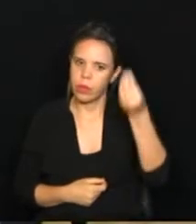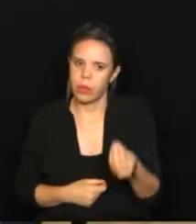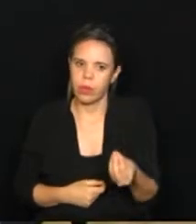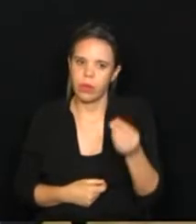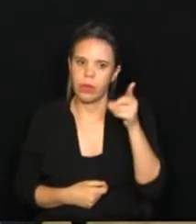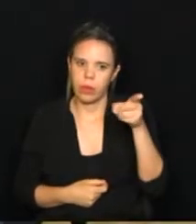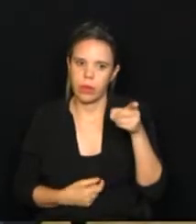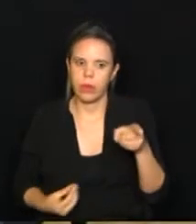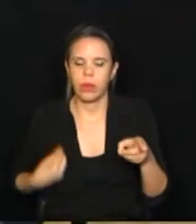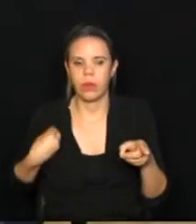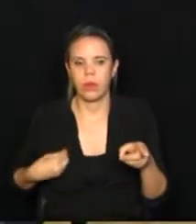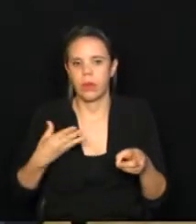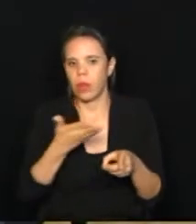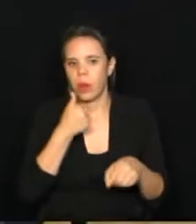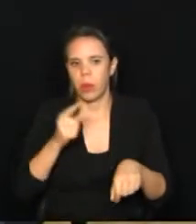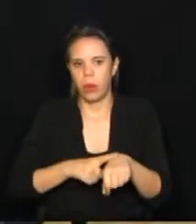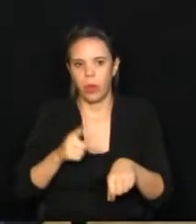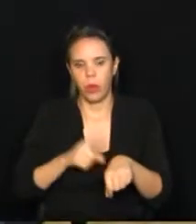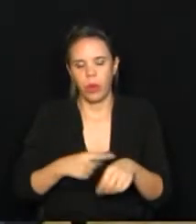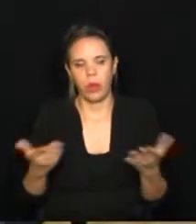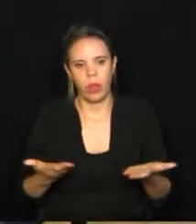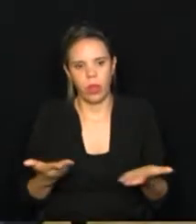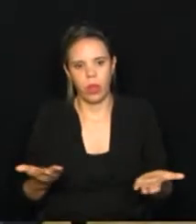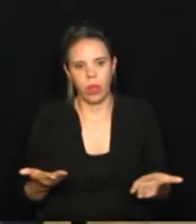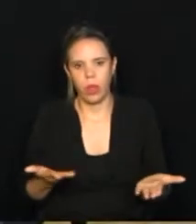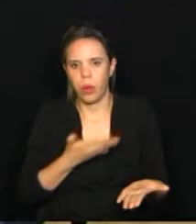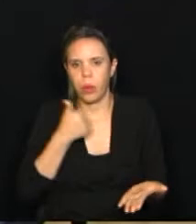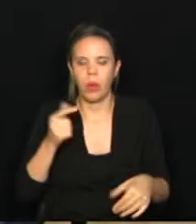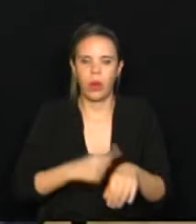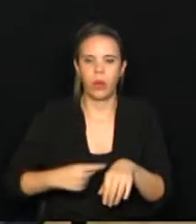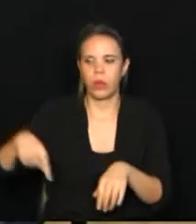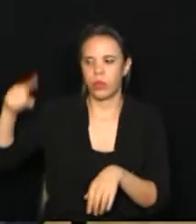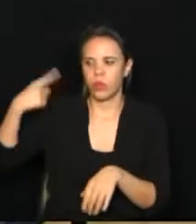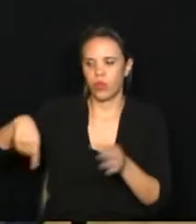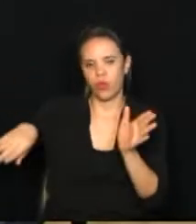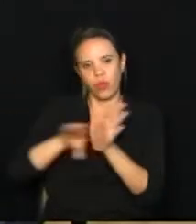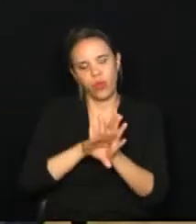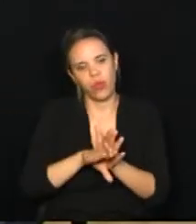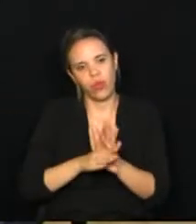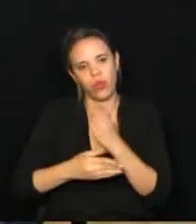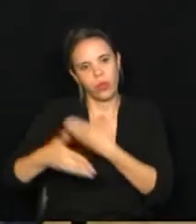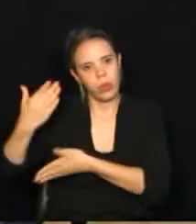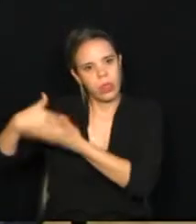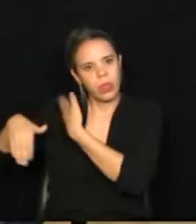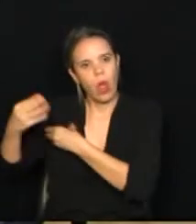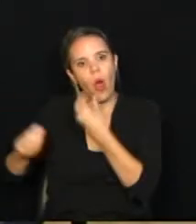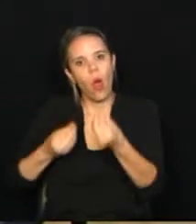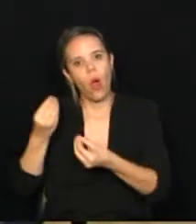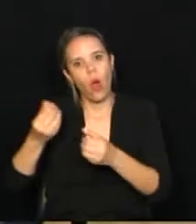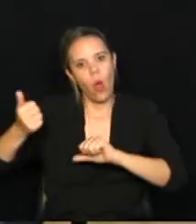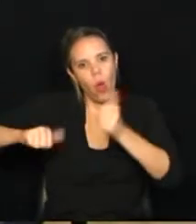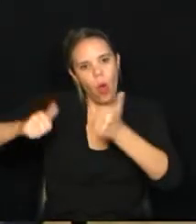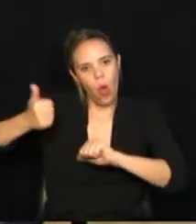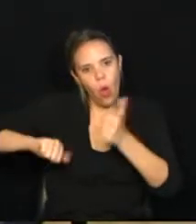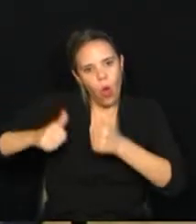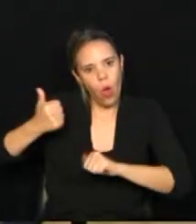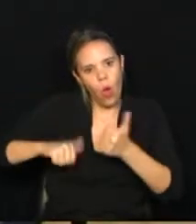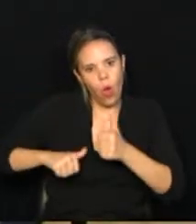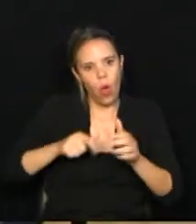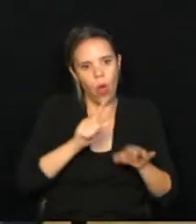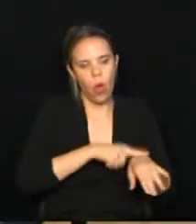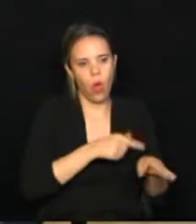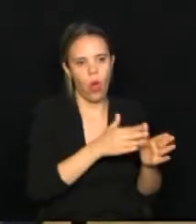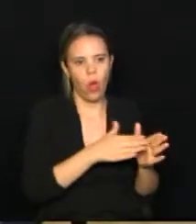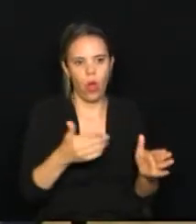você está no seu melhor momento agora, esse seu melhor momento veio no passado? Como é que você avalia essa sua temporada